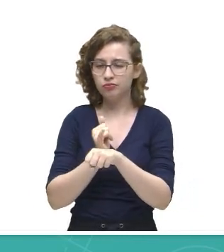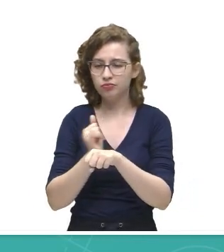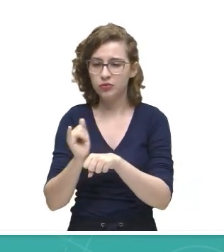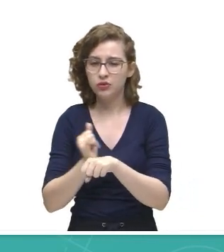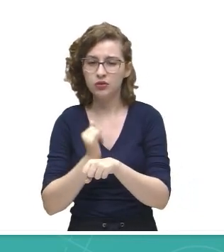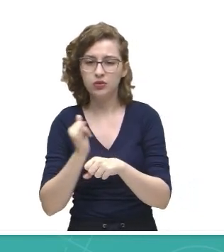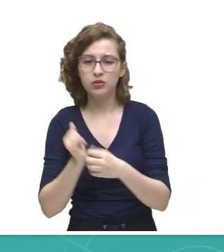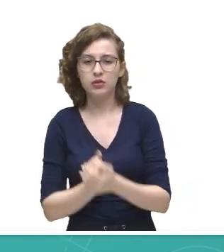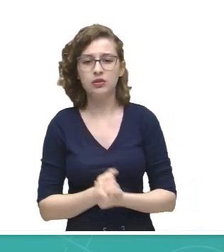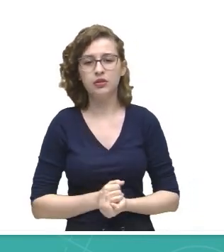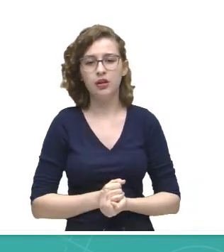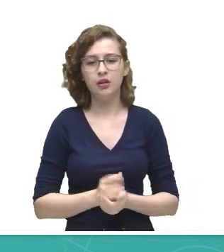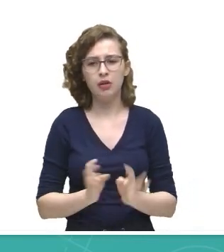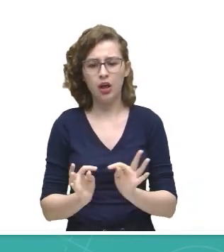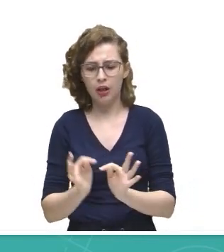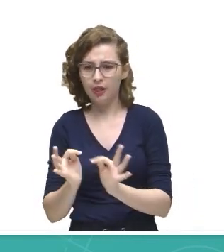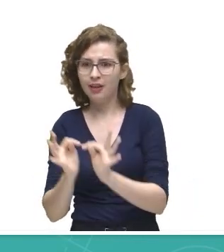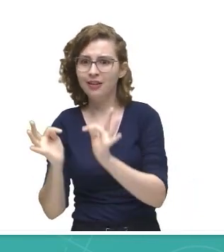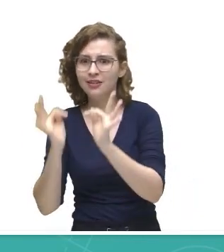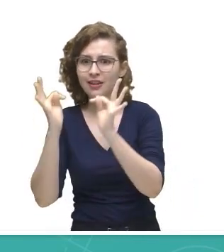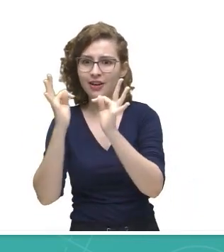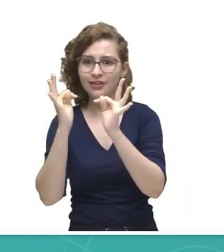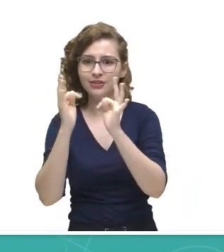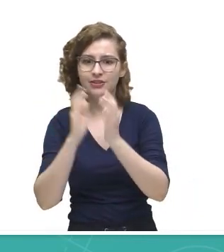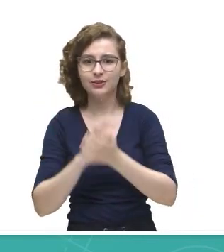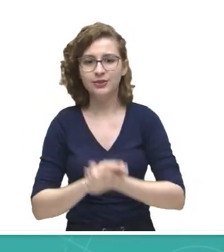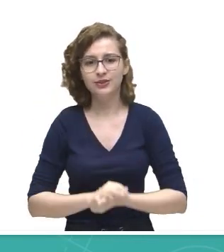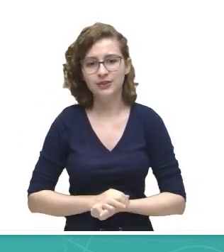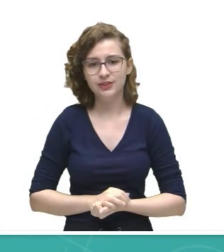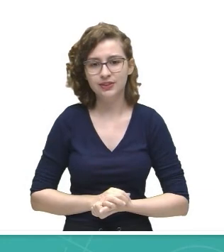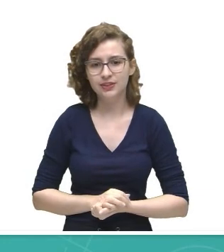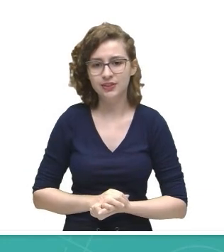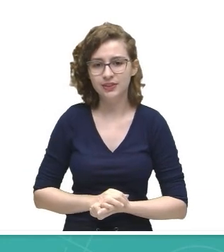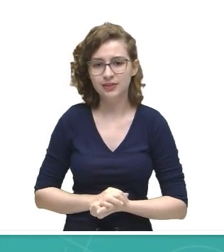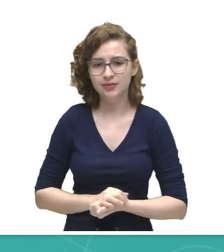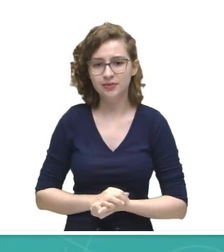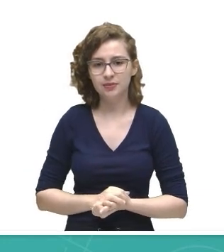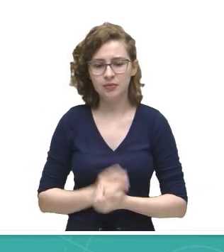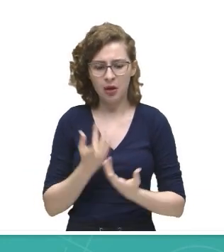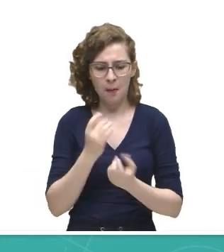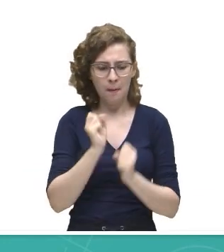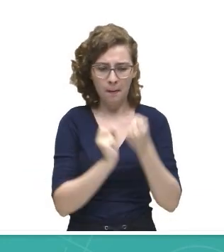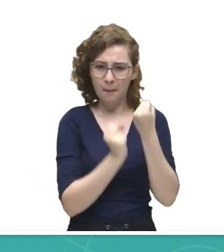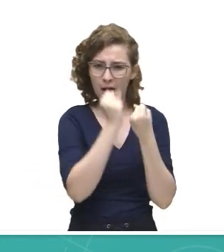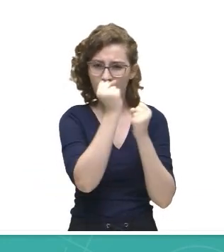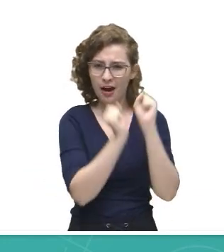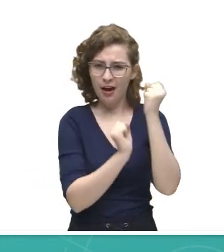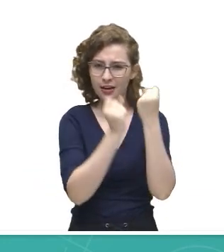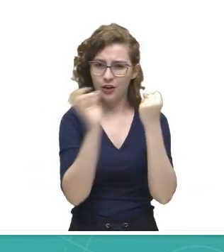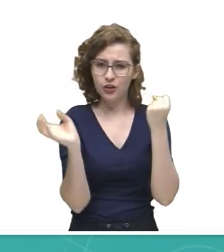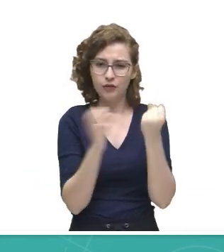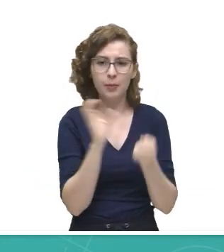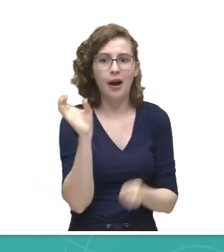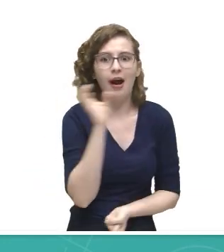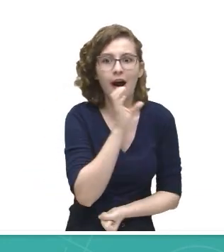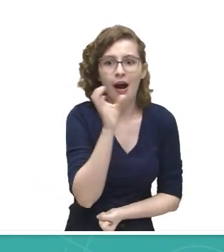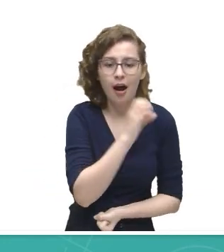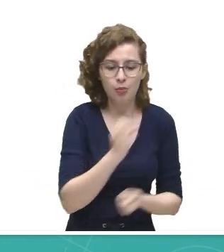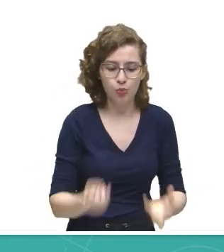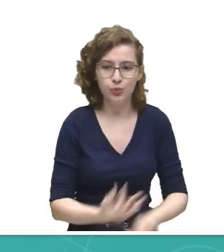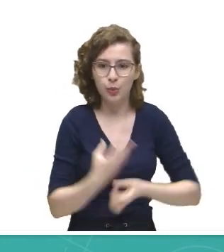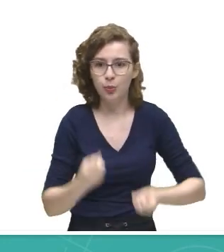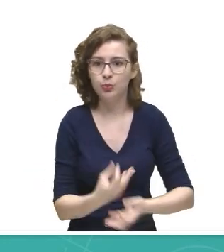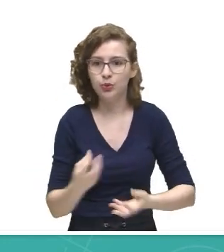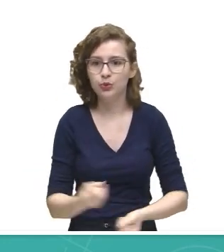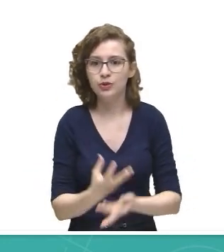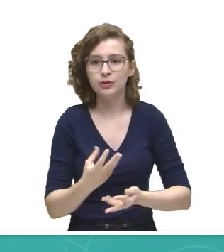muitas tecnologias. A gente viu aí principalmente muitas máquinas que vão agilizar o modo de produção.